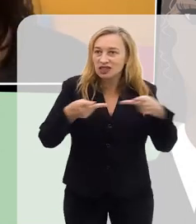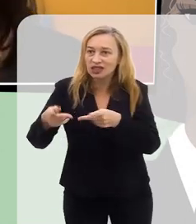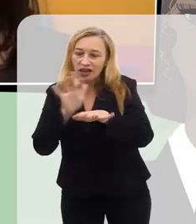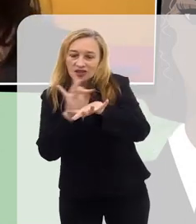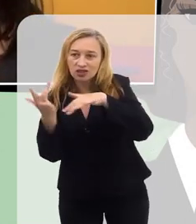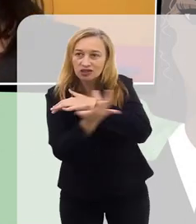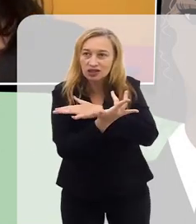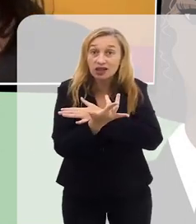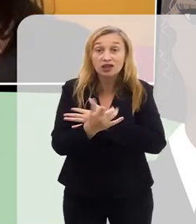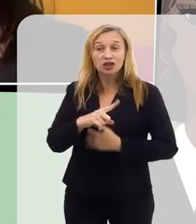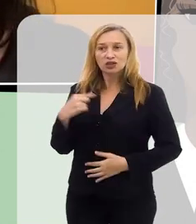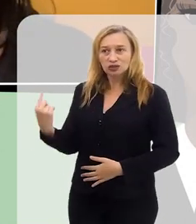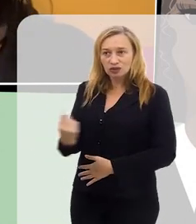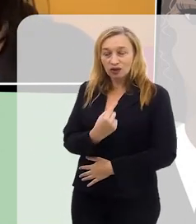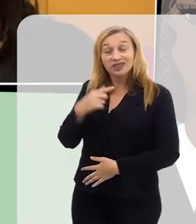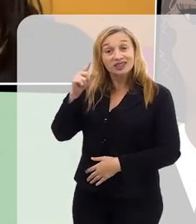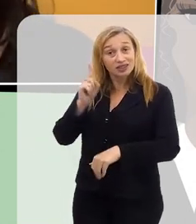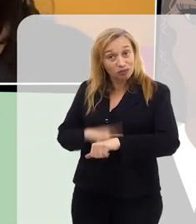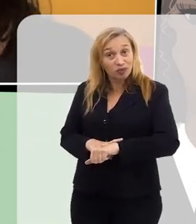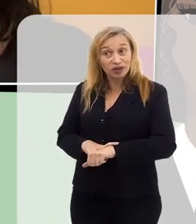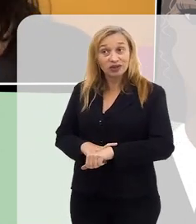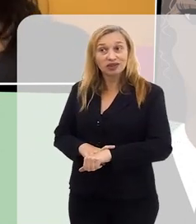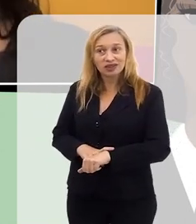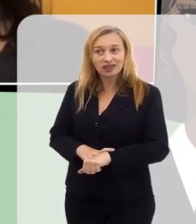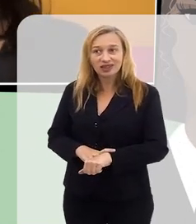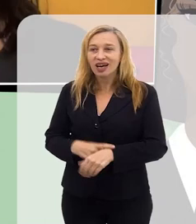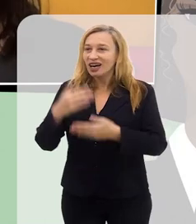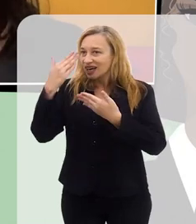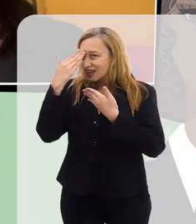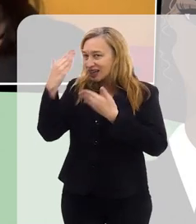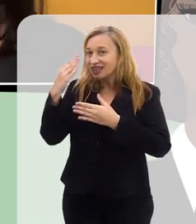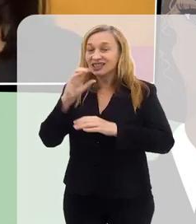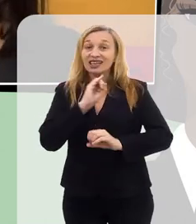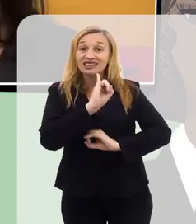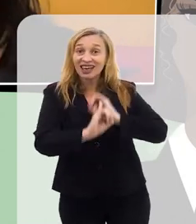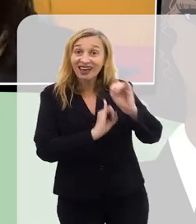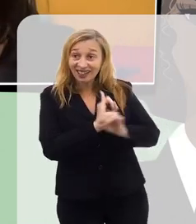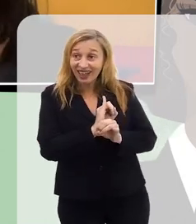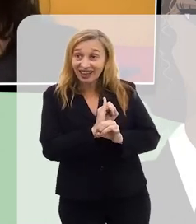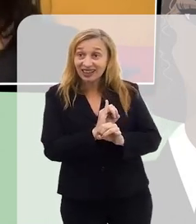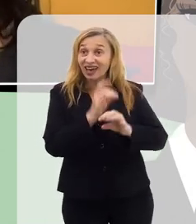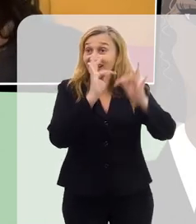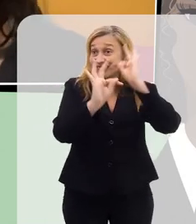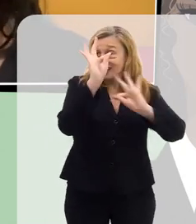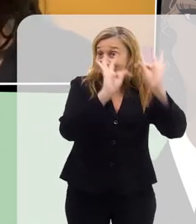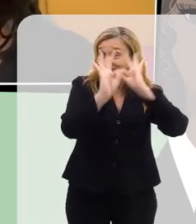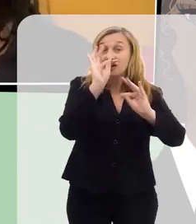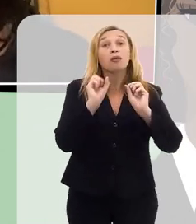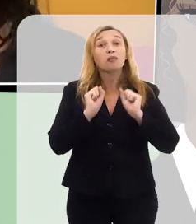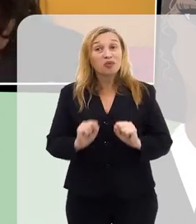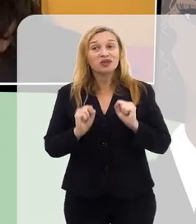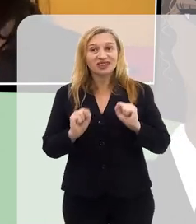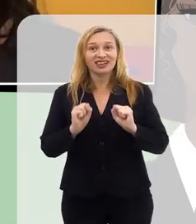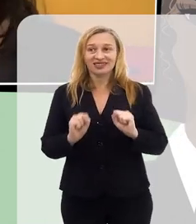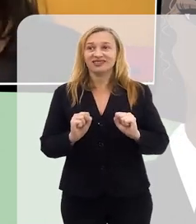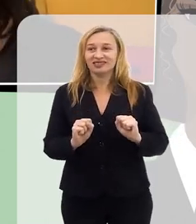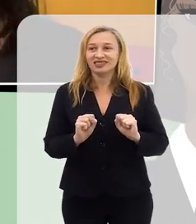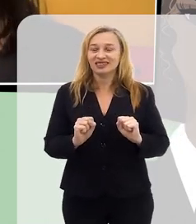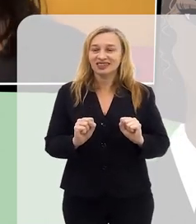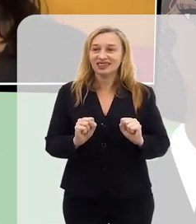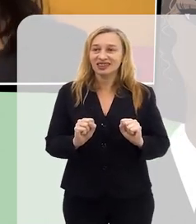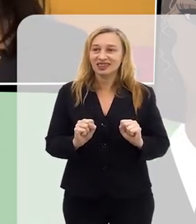redes sociais? Nós estamos, nesse momento, graças à internet e graças à tecnologia,